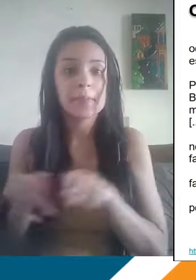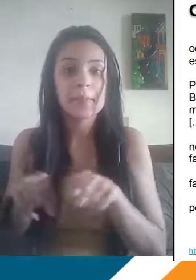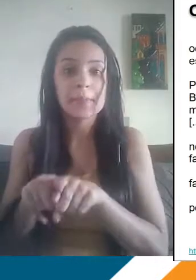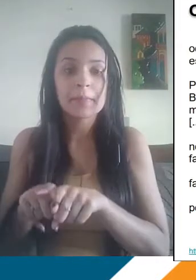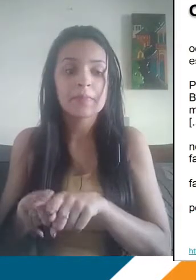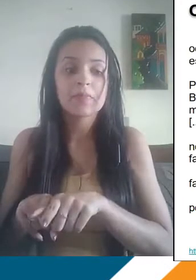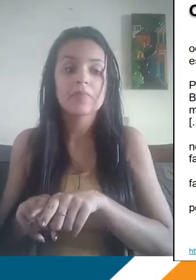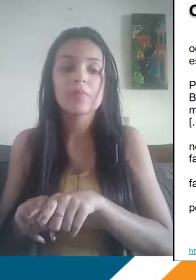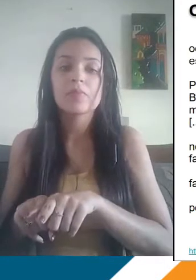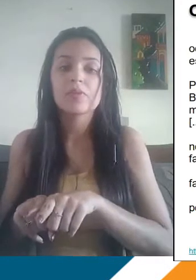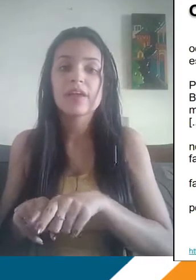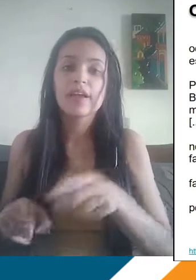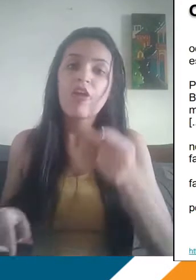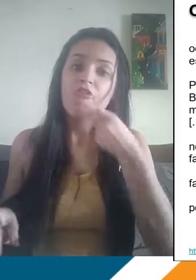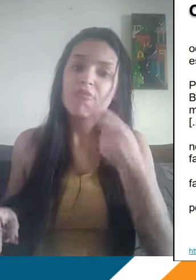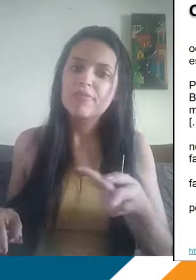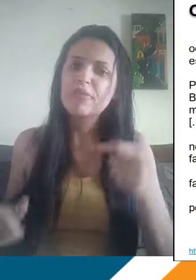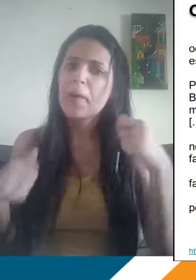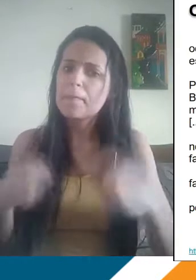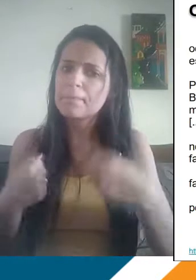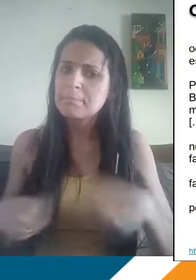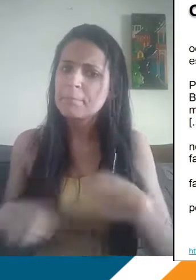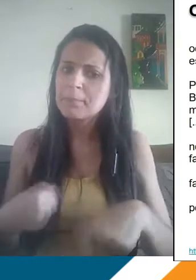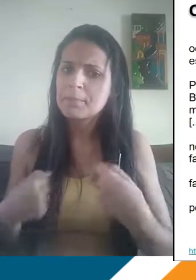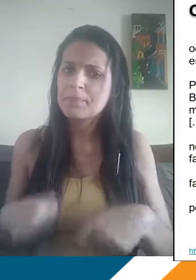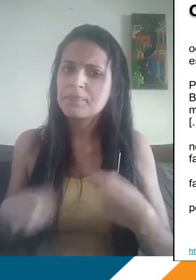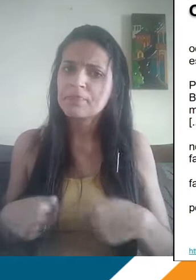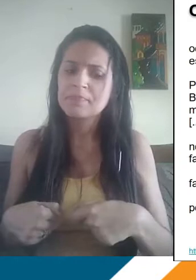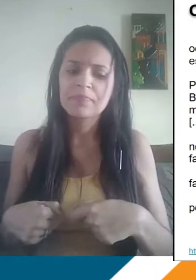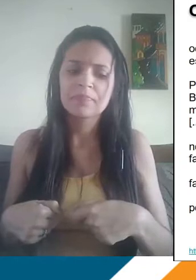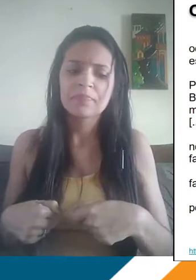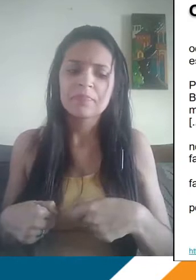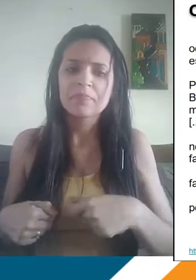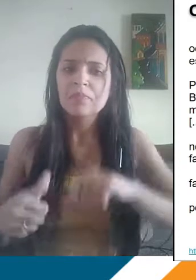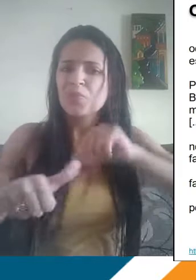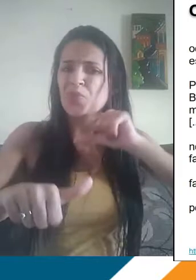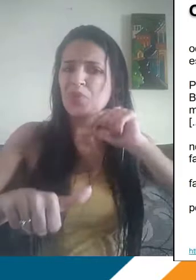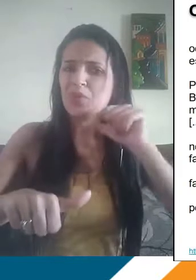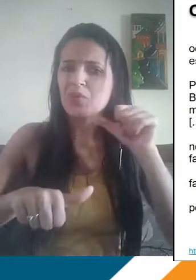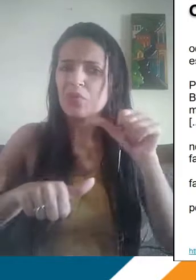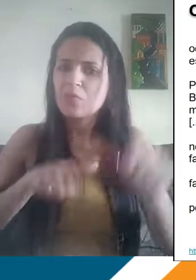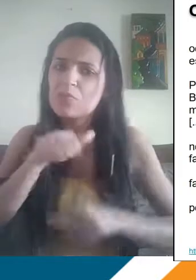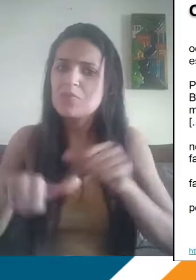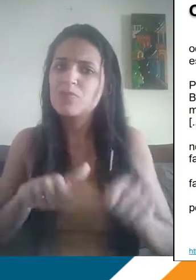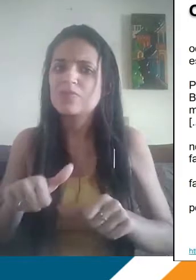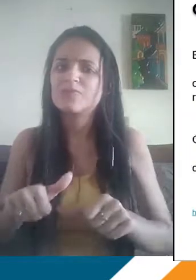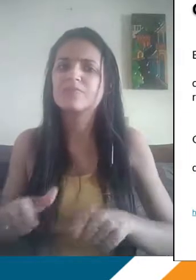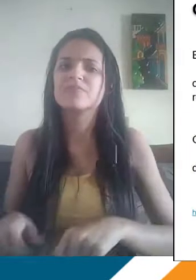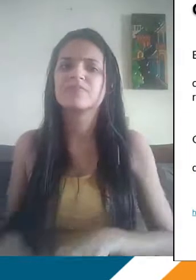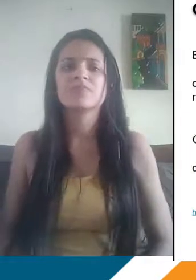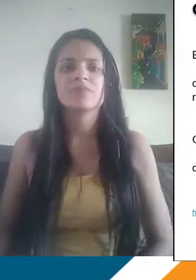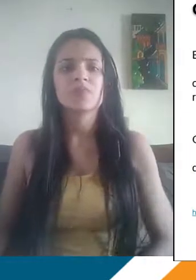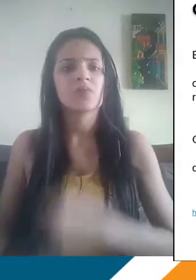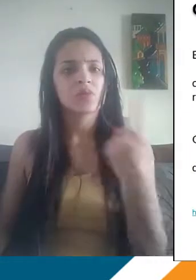uma revolução artística nacionalista, tendo por base suas raízes primitivas. Temos